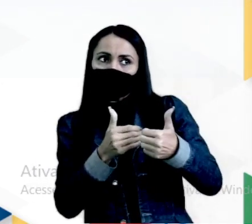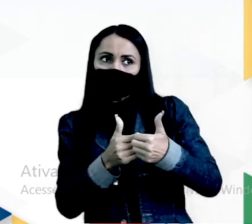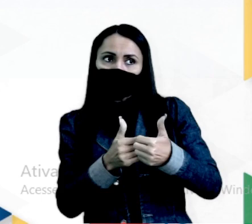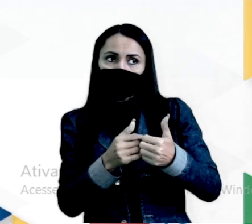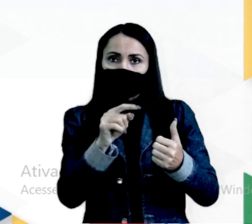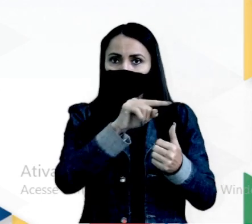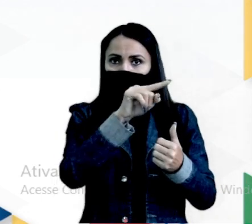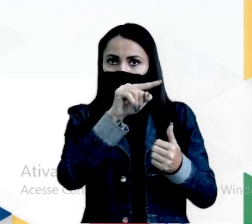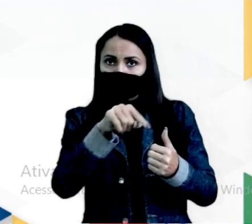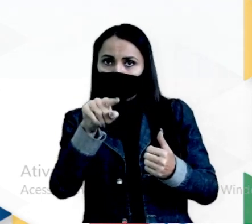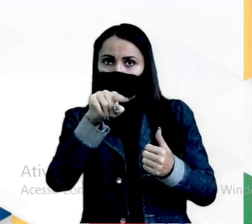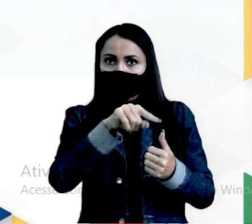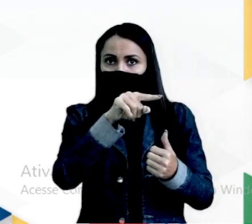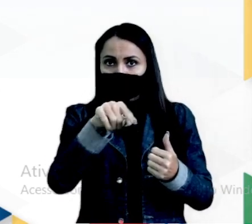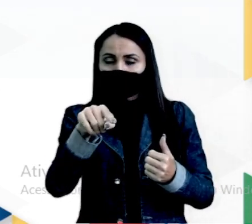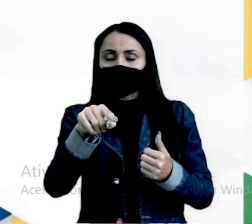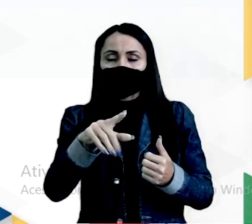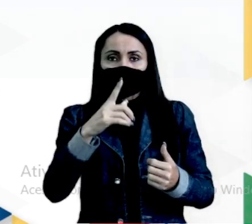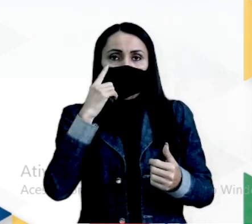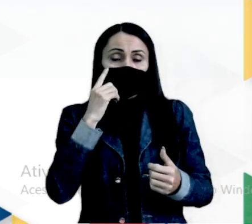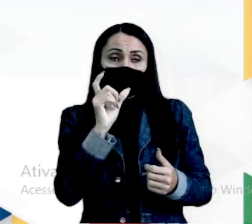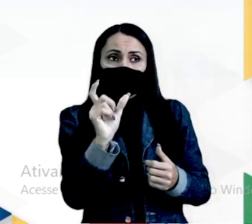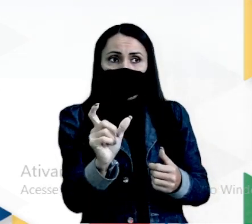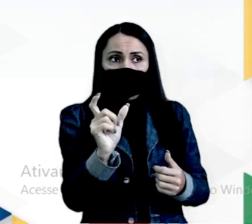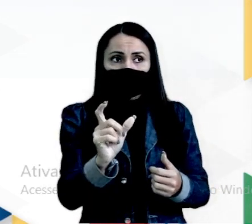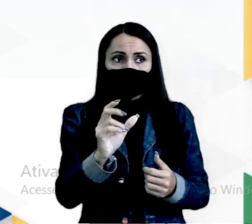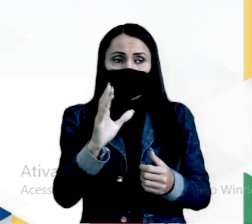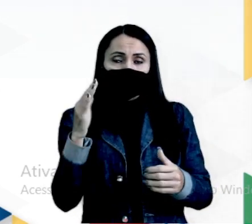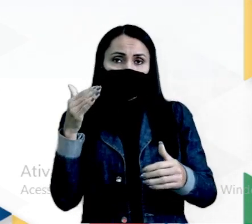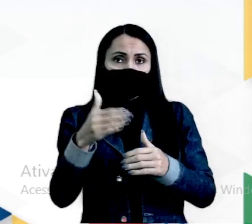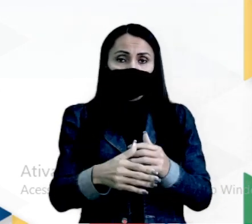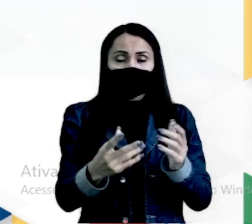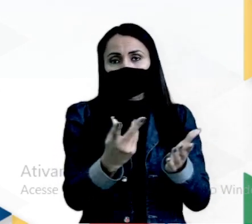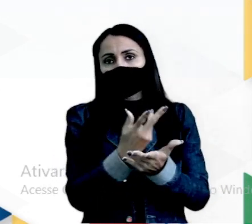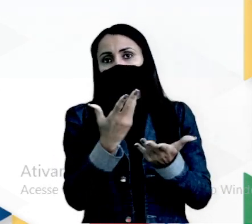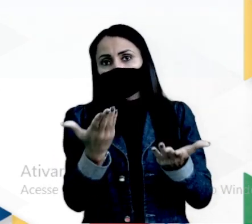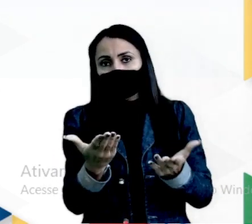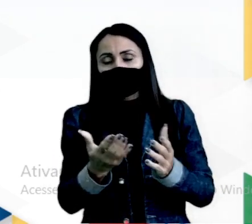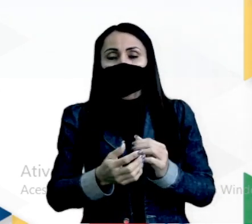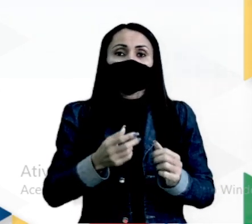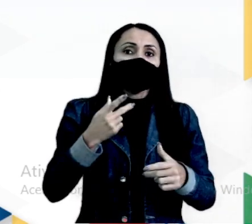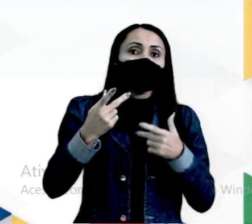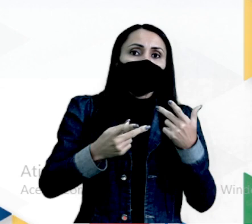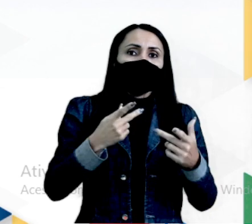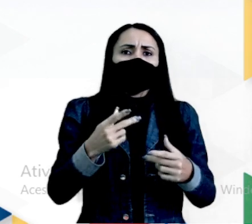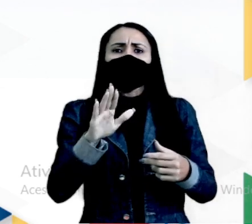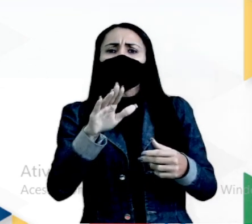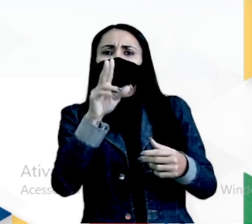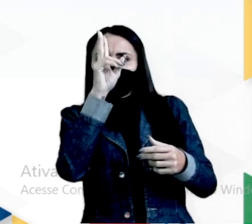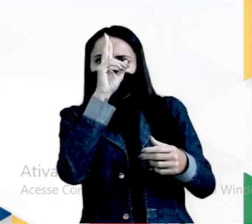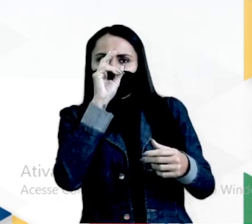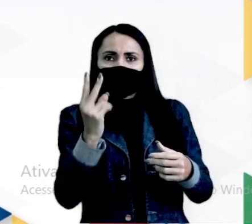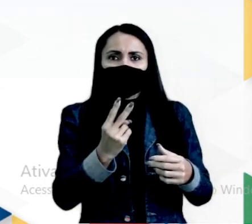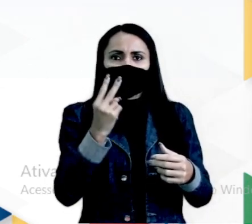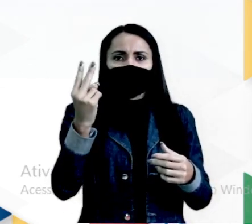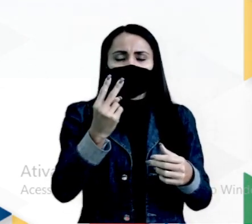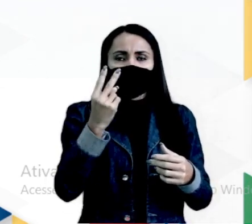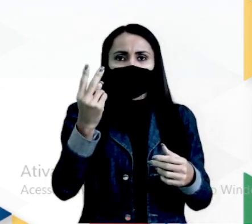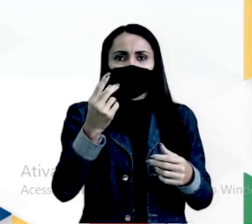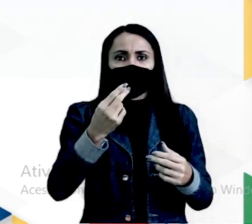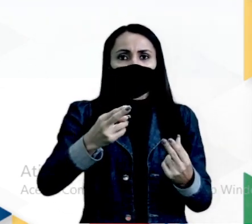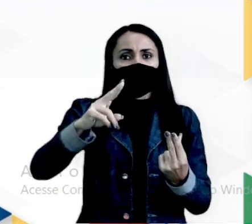aproximadamente. Essa palavra é para inserir o erro aí, tá? Quando eu falo, olha, lembra do valor de π